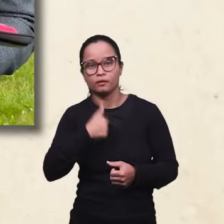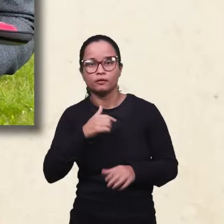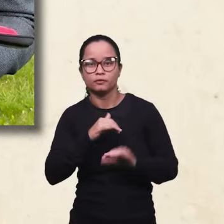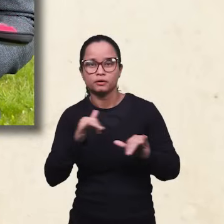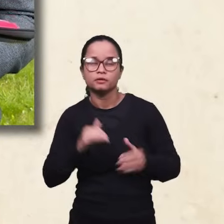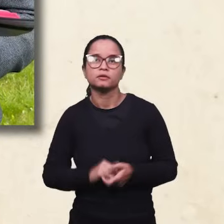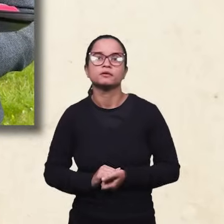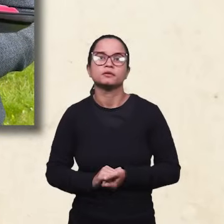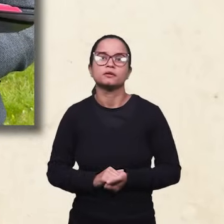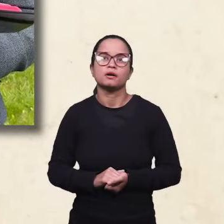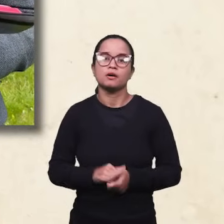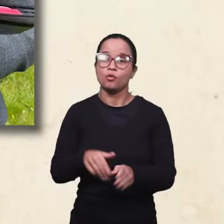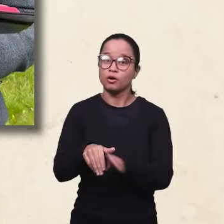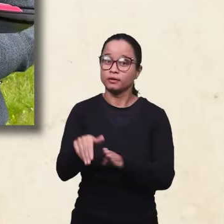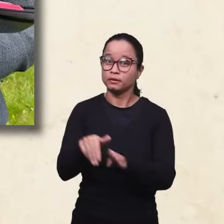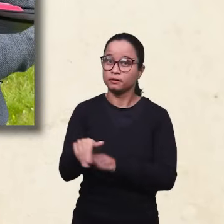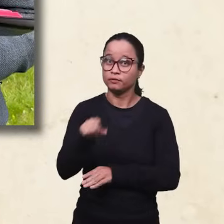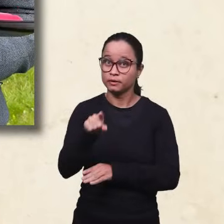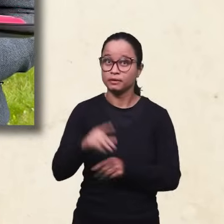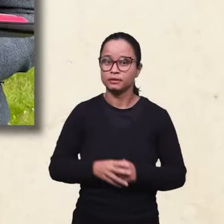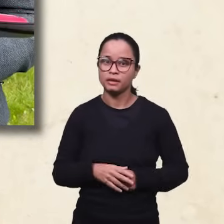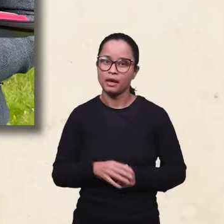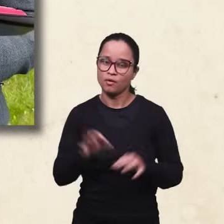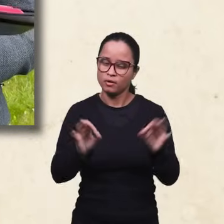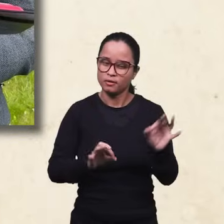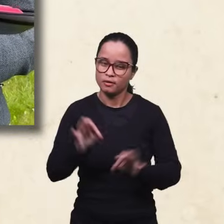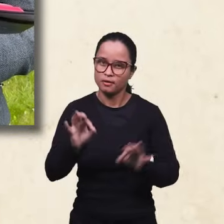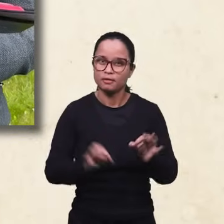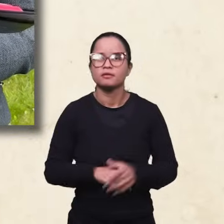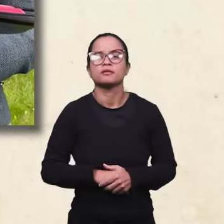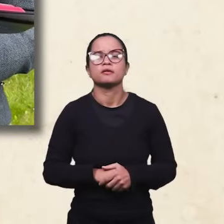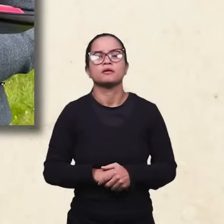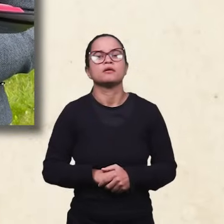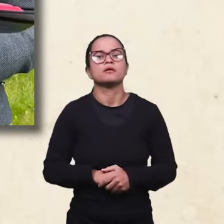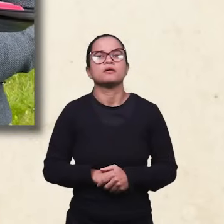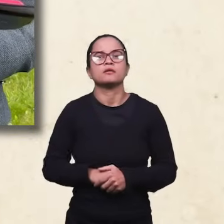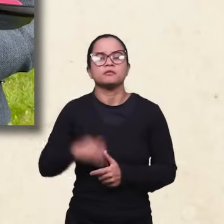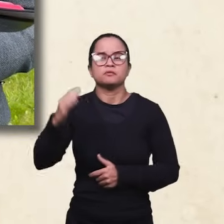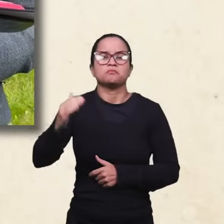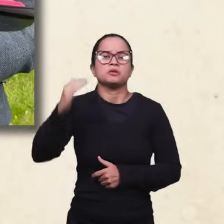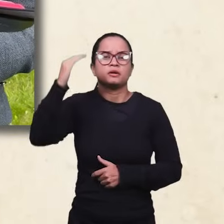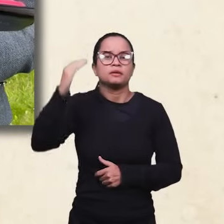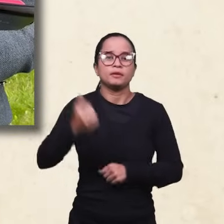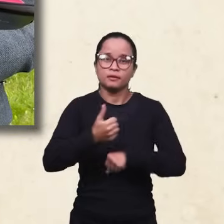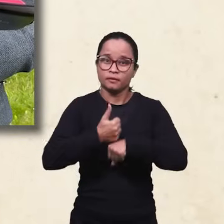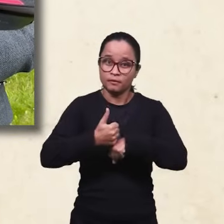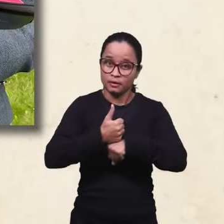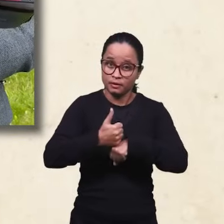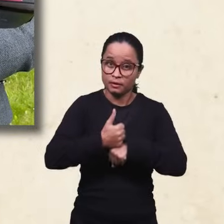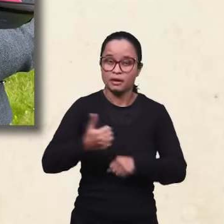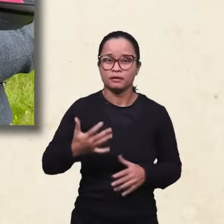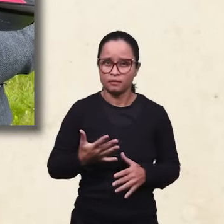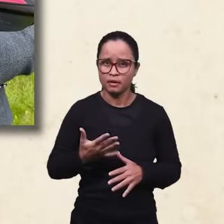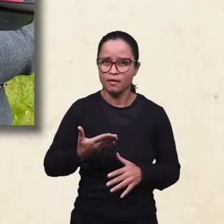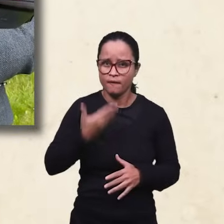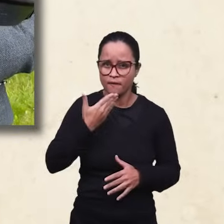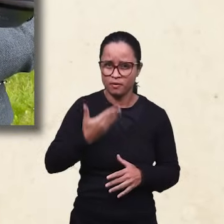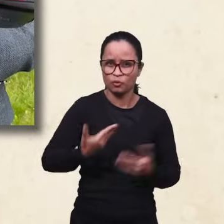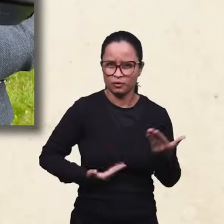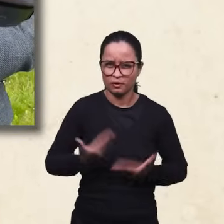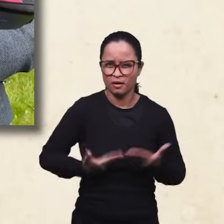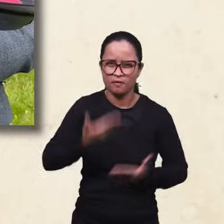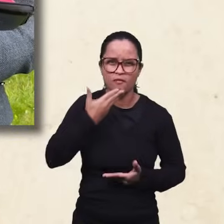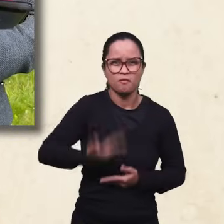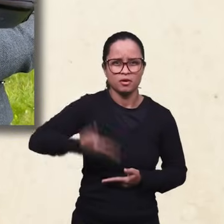falo para o jovem, eu aconselho você fazer planos grandes para a sua vida profissional. Deus quer que o servo seja o melhor e